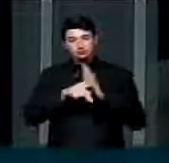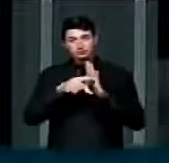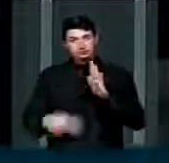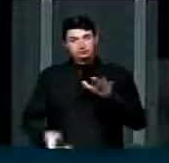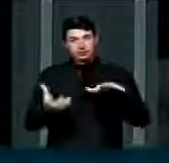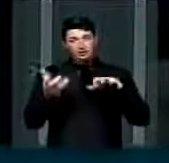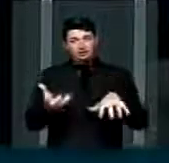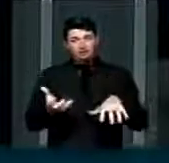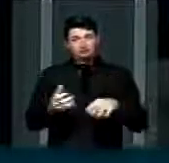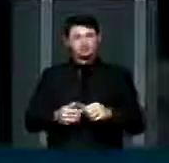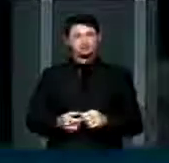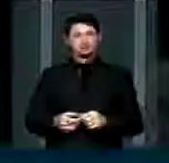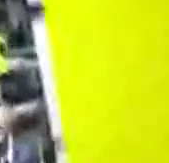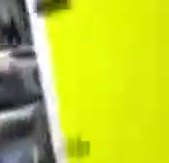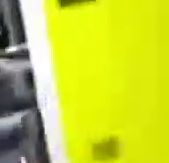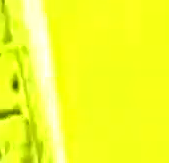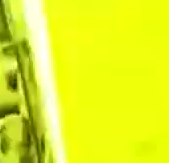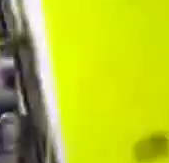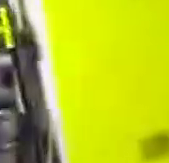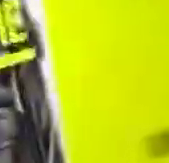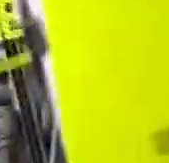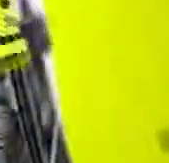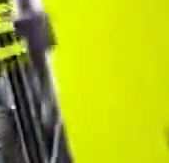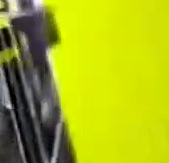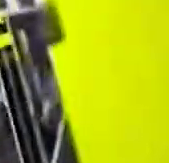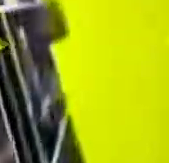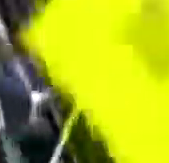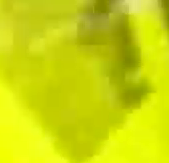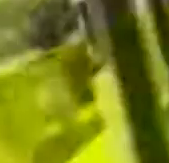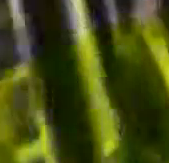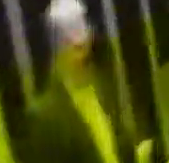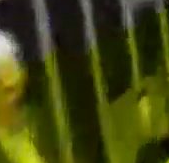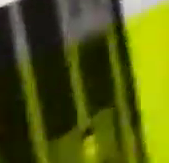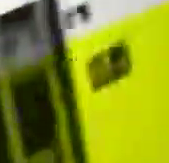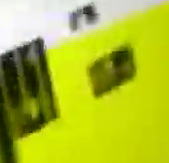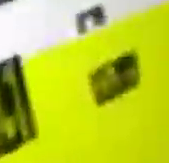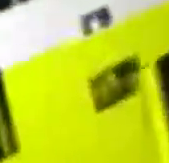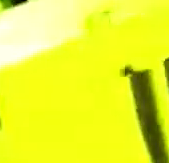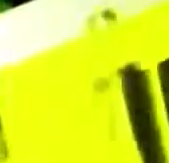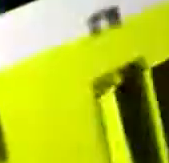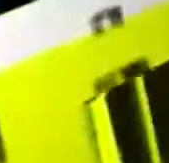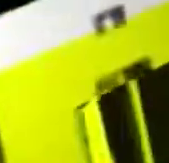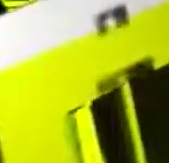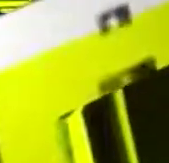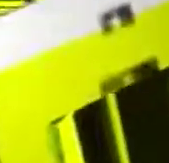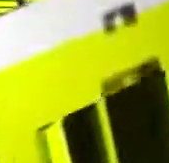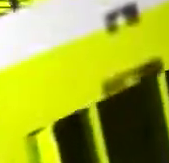Congresso Nacional sobre esse tema. Que não que sejam menos importantes.